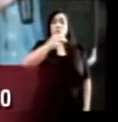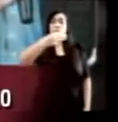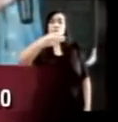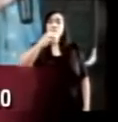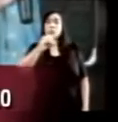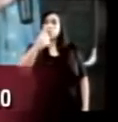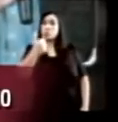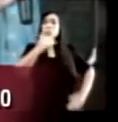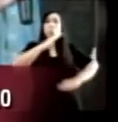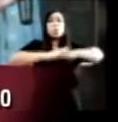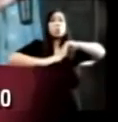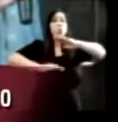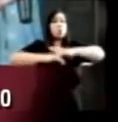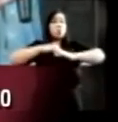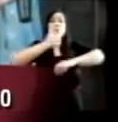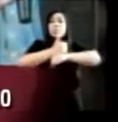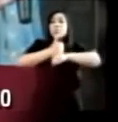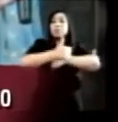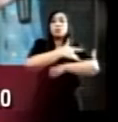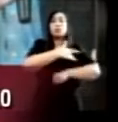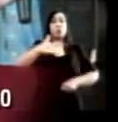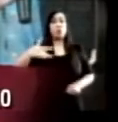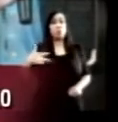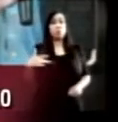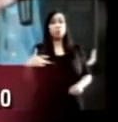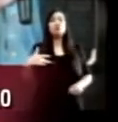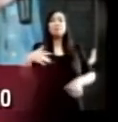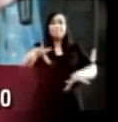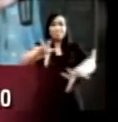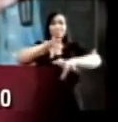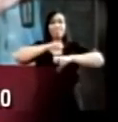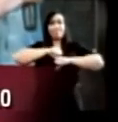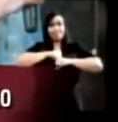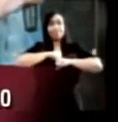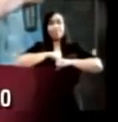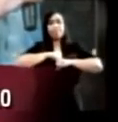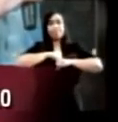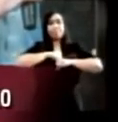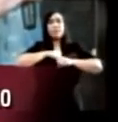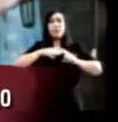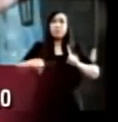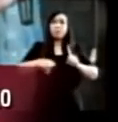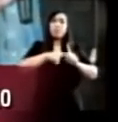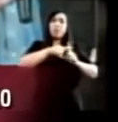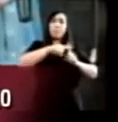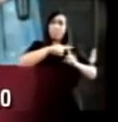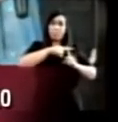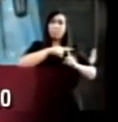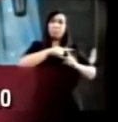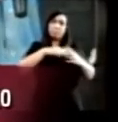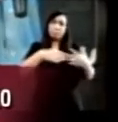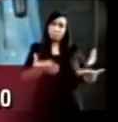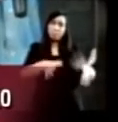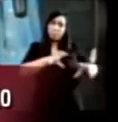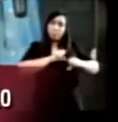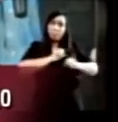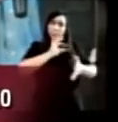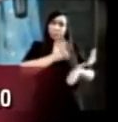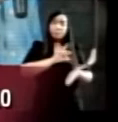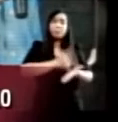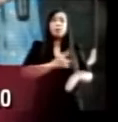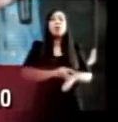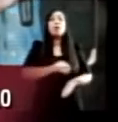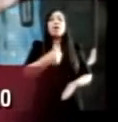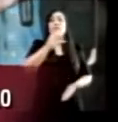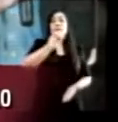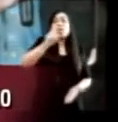2.301 profissionais da saúde foram contaminados e foram positivos, que corresponde a